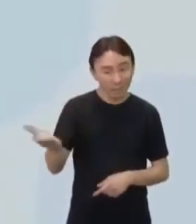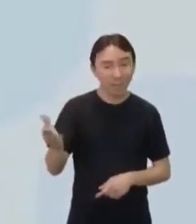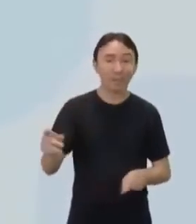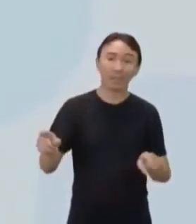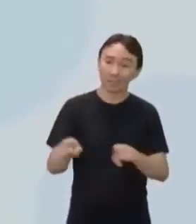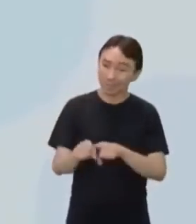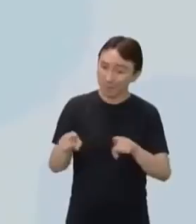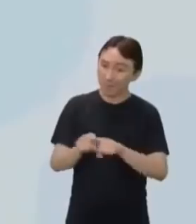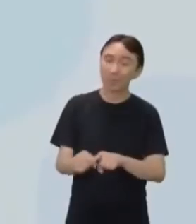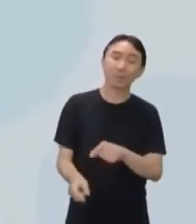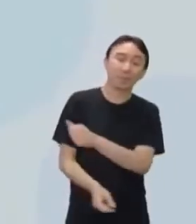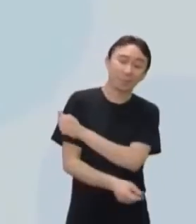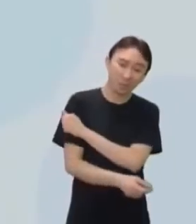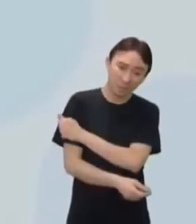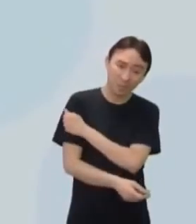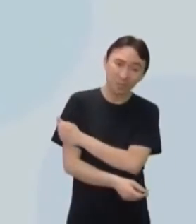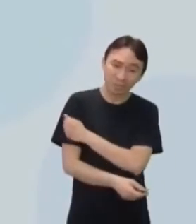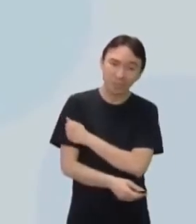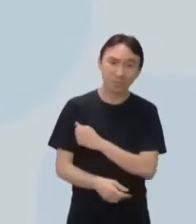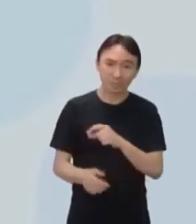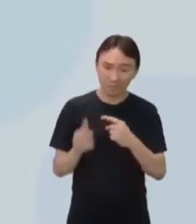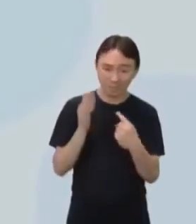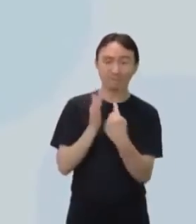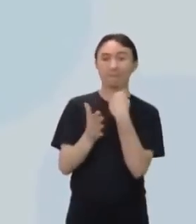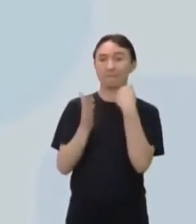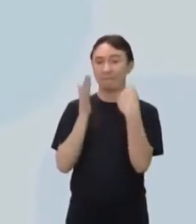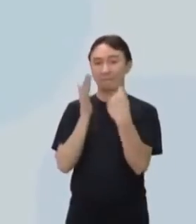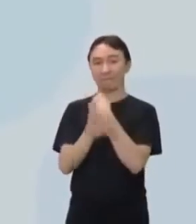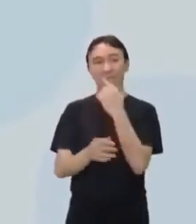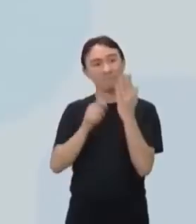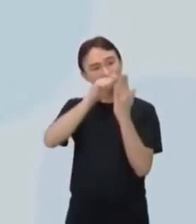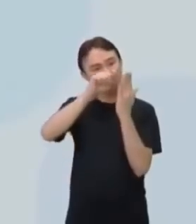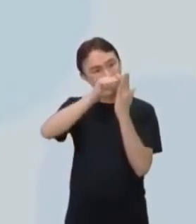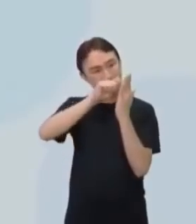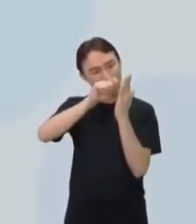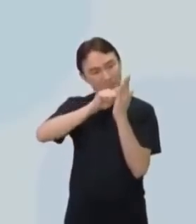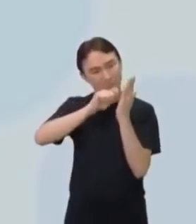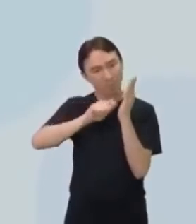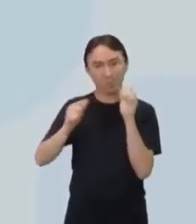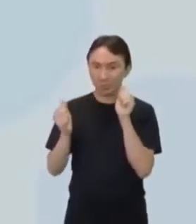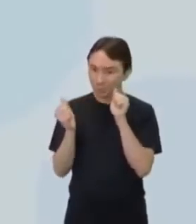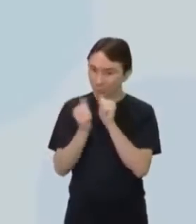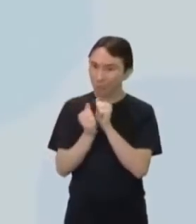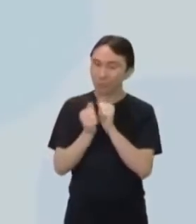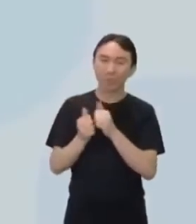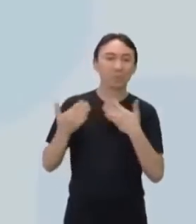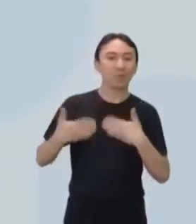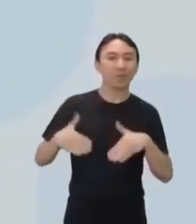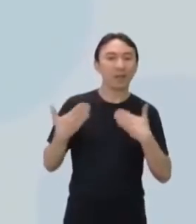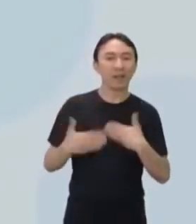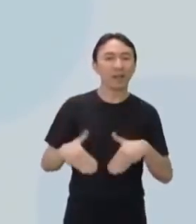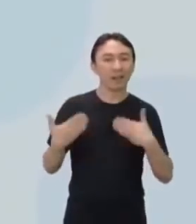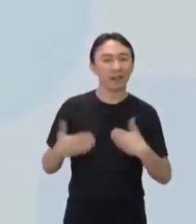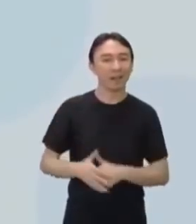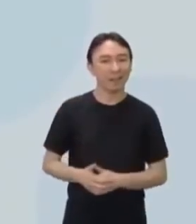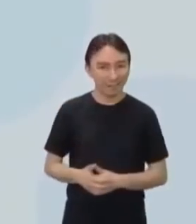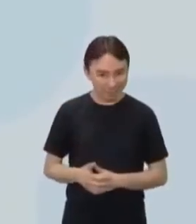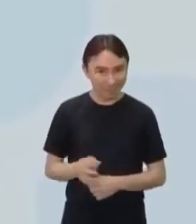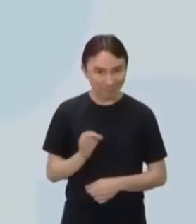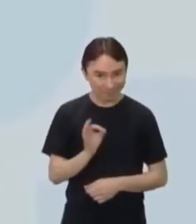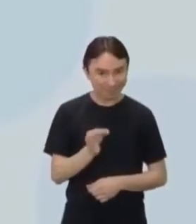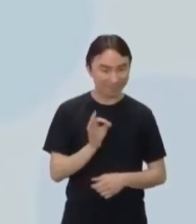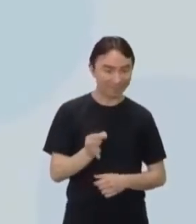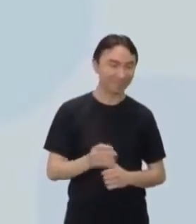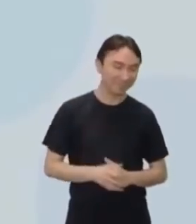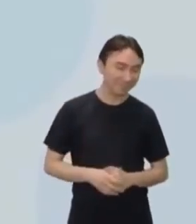preenchem esse questionário junto com a avaliação, tá bom? E aqui, pessoal, a gente